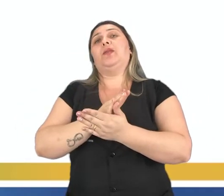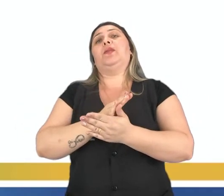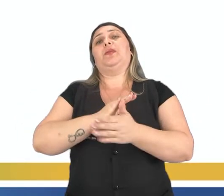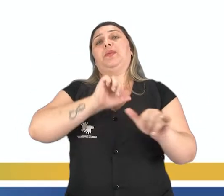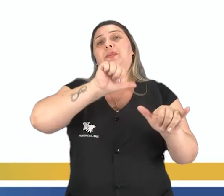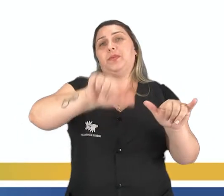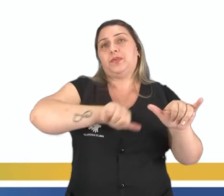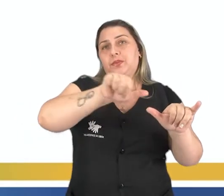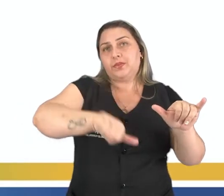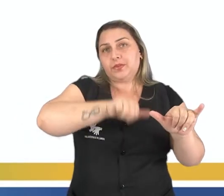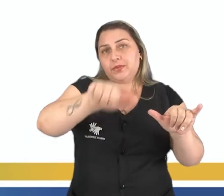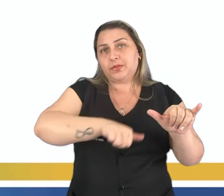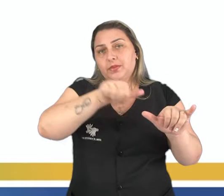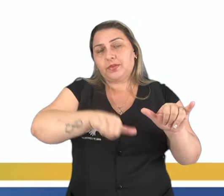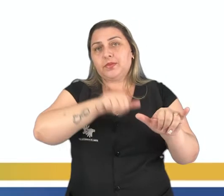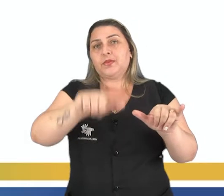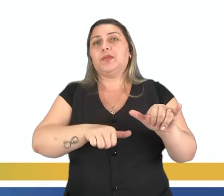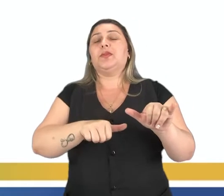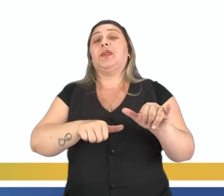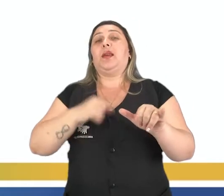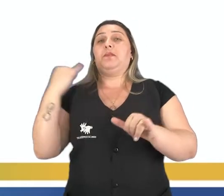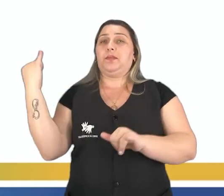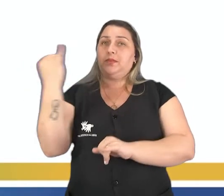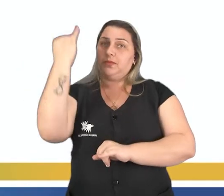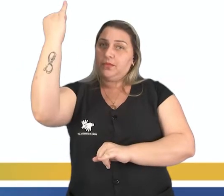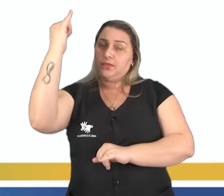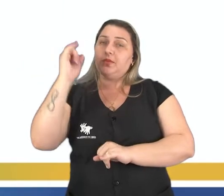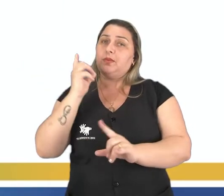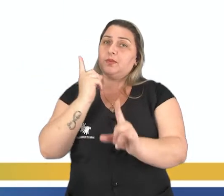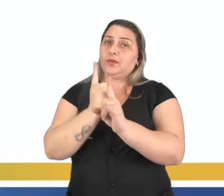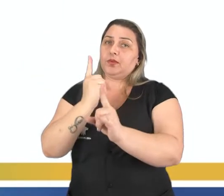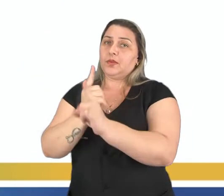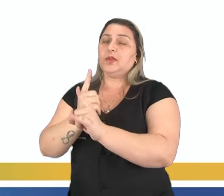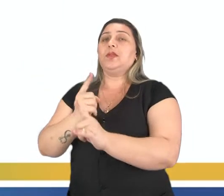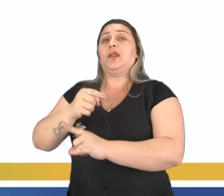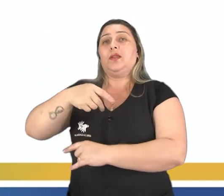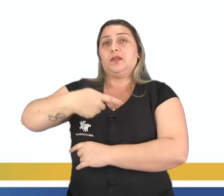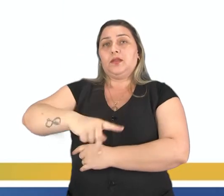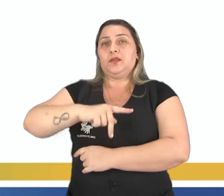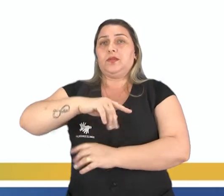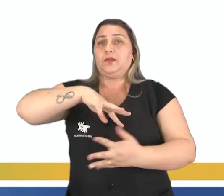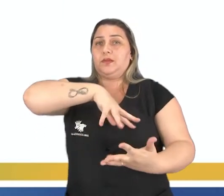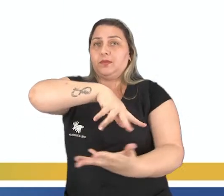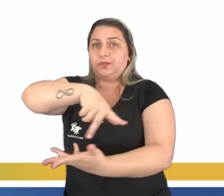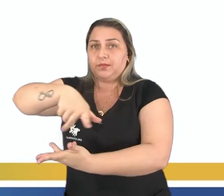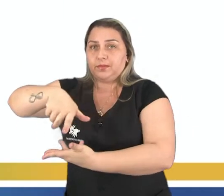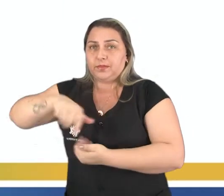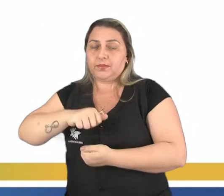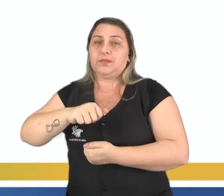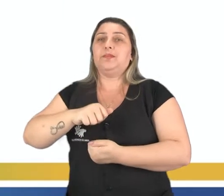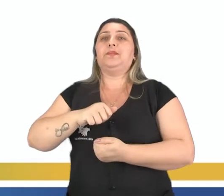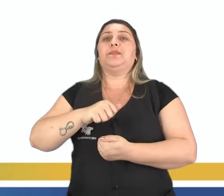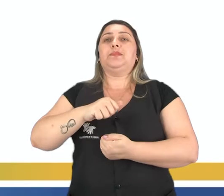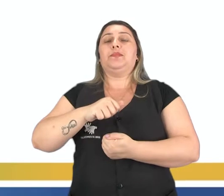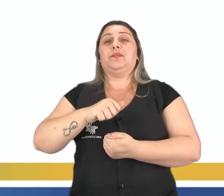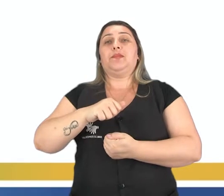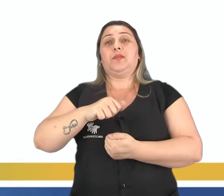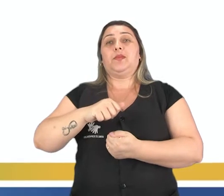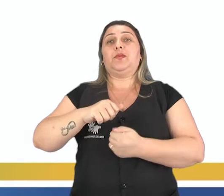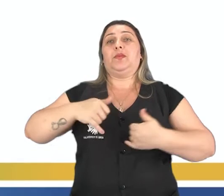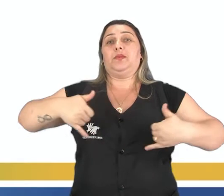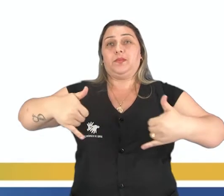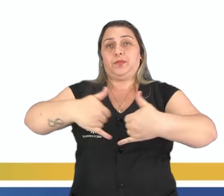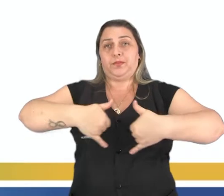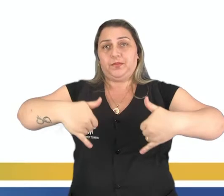químicos, tá? Então, alguns elementos químicos essenciais que nós encontramos aqui na Terra e que estão relacionados com a química